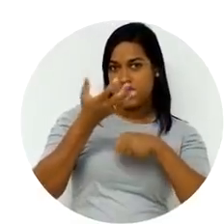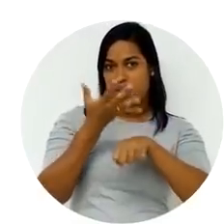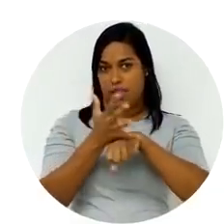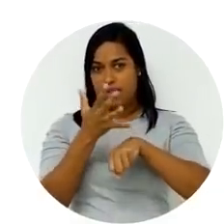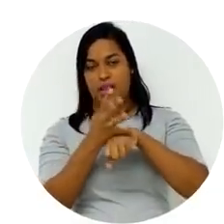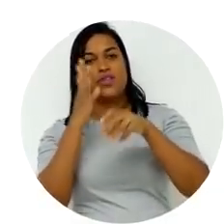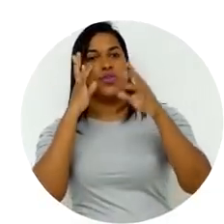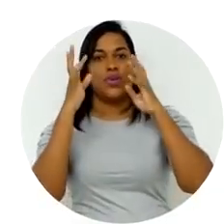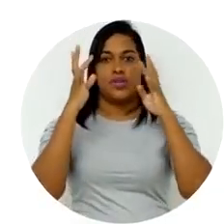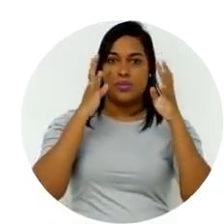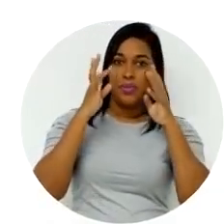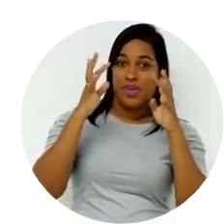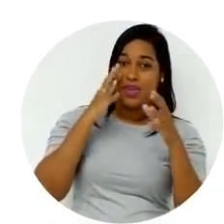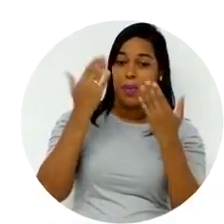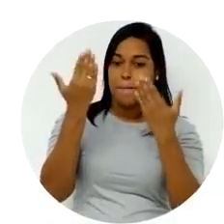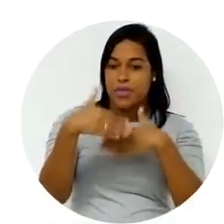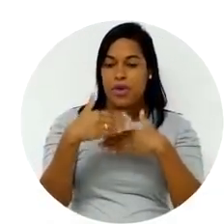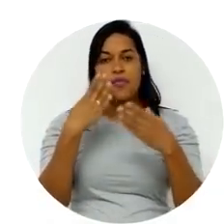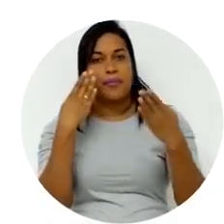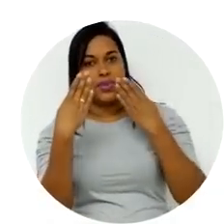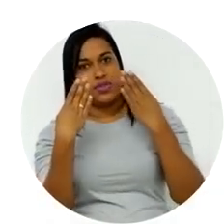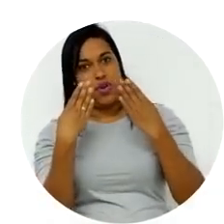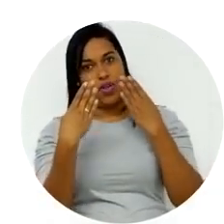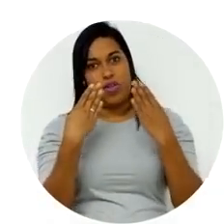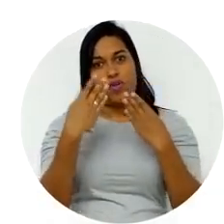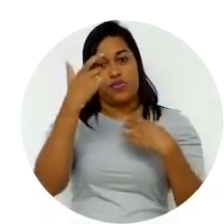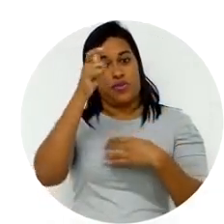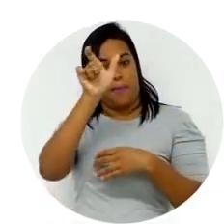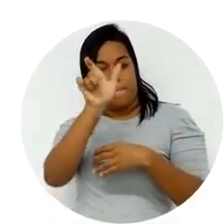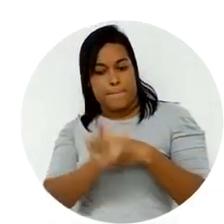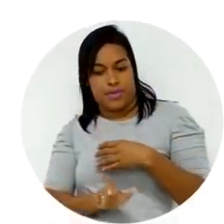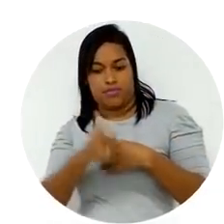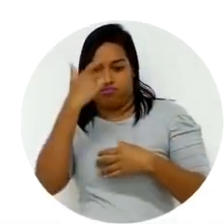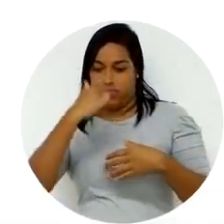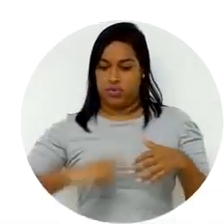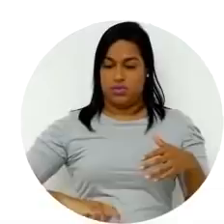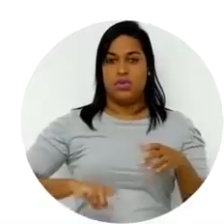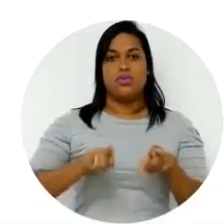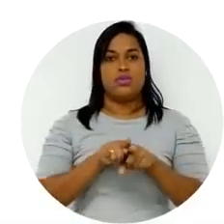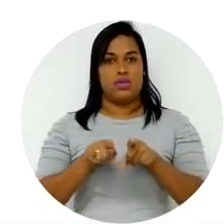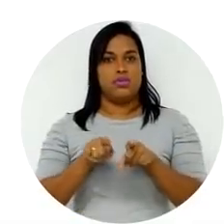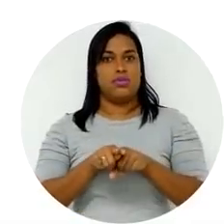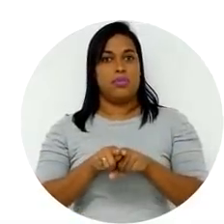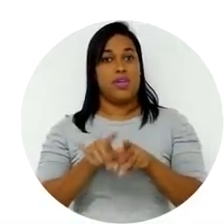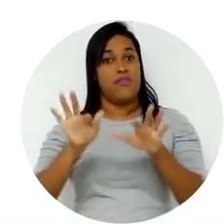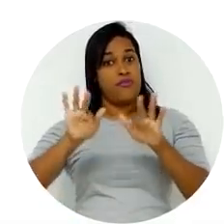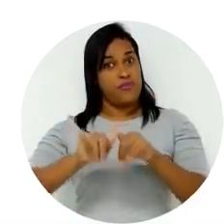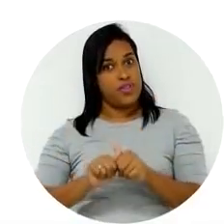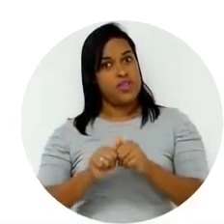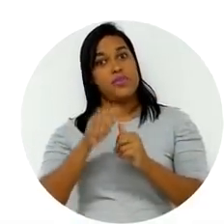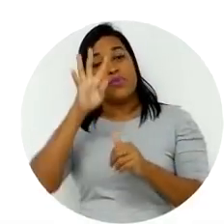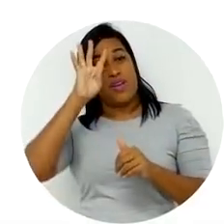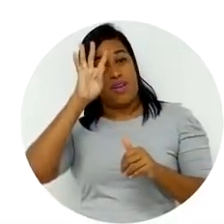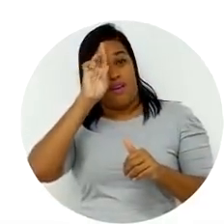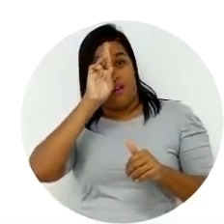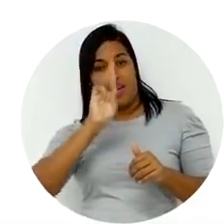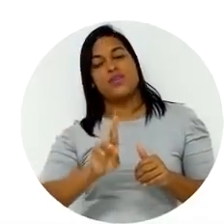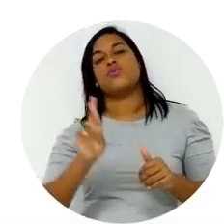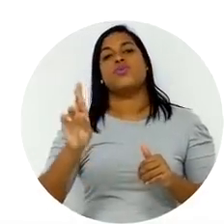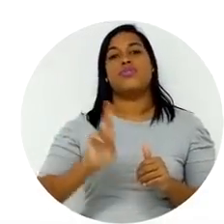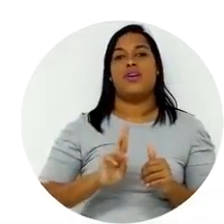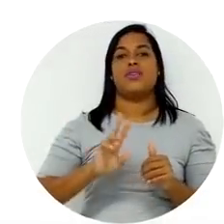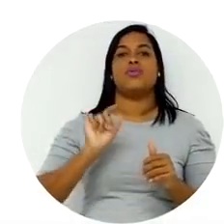de conhecimento, testes psicológicos, de personalidade, entre outros. E, finalmente, como resultado